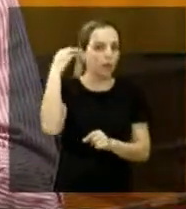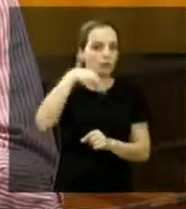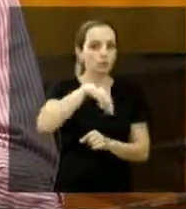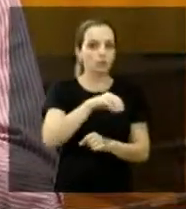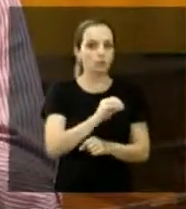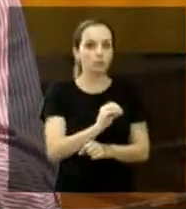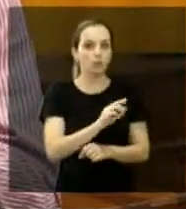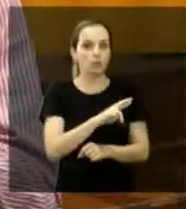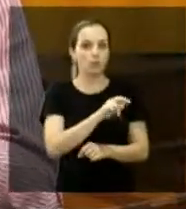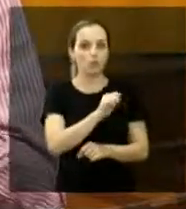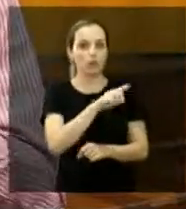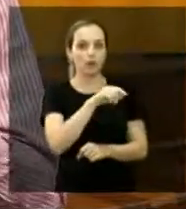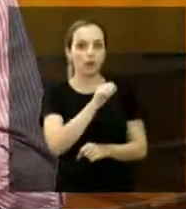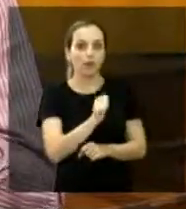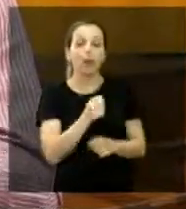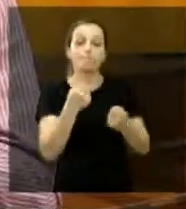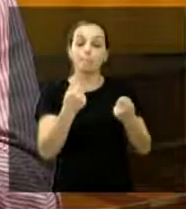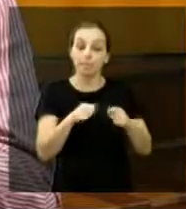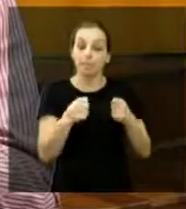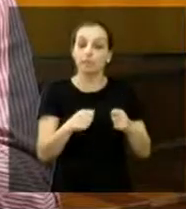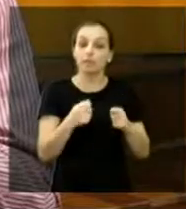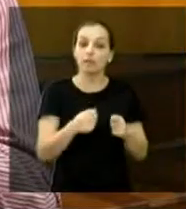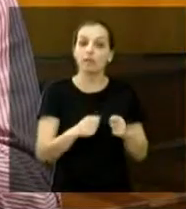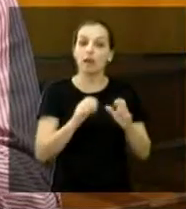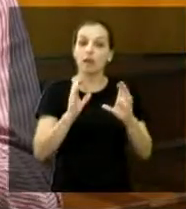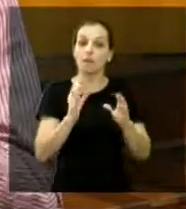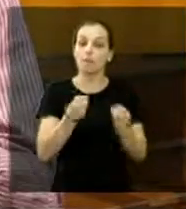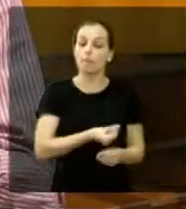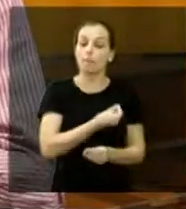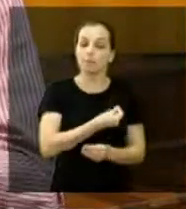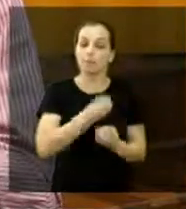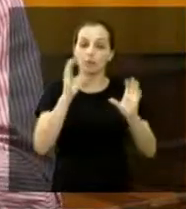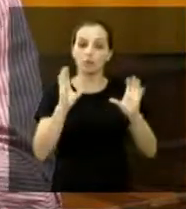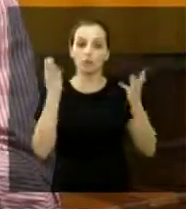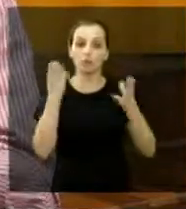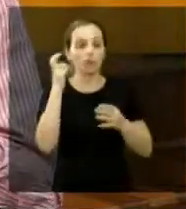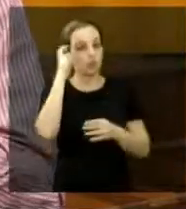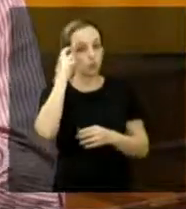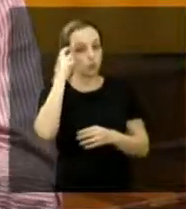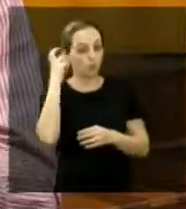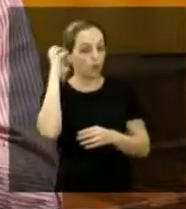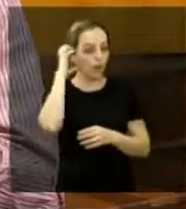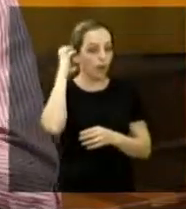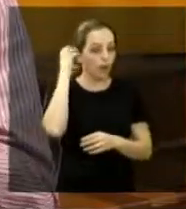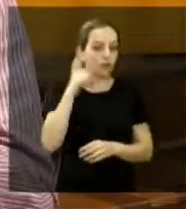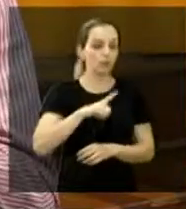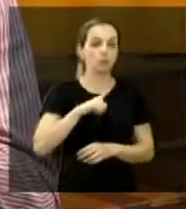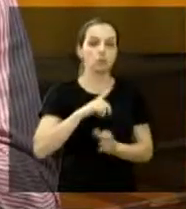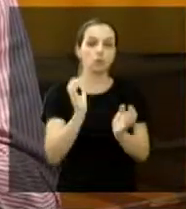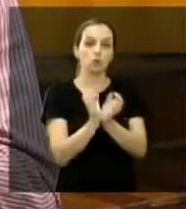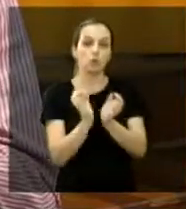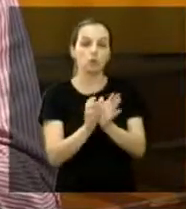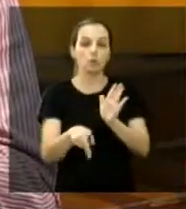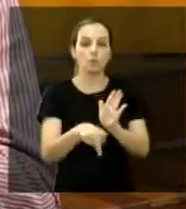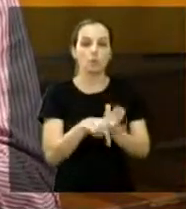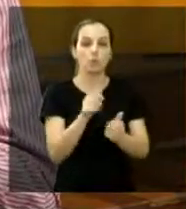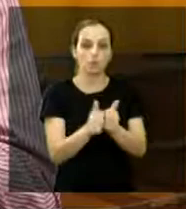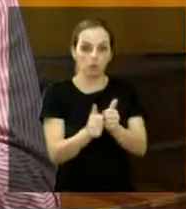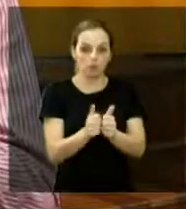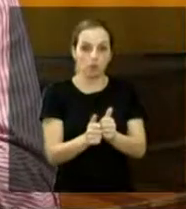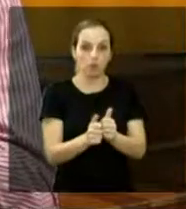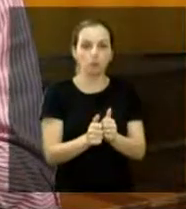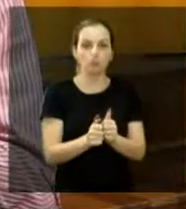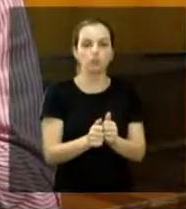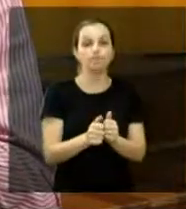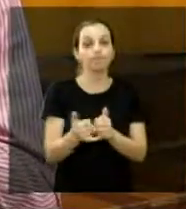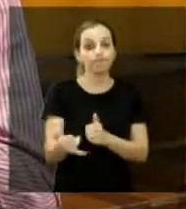poderia ficar fora do evento. A Cultura tinha a sua equipe esportiva, como sempre teve, com o comando na época do Wilson Luiz. Aí o Araújo